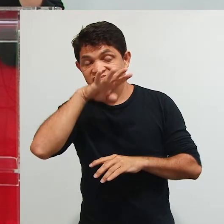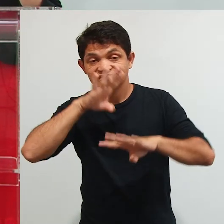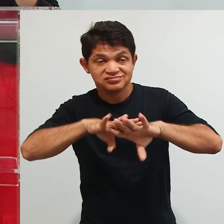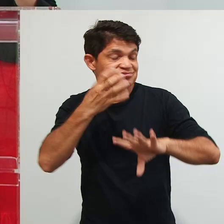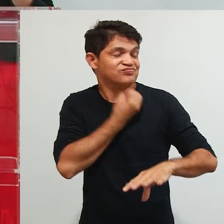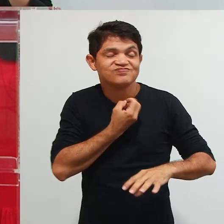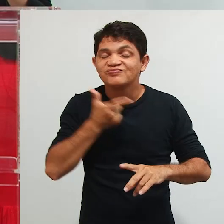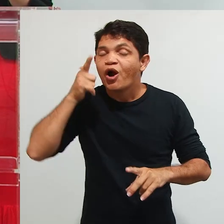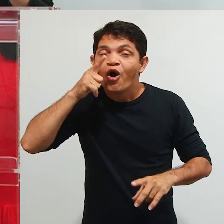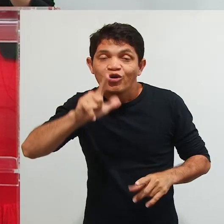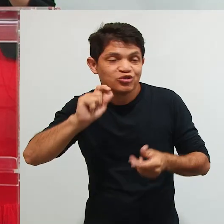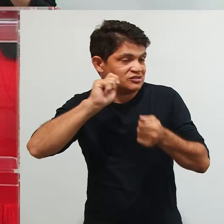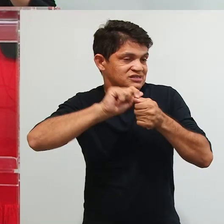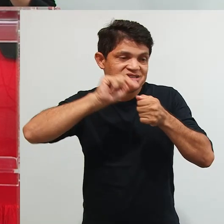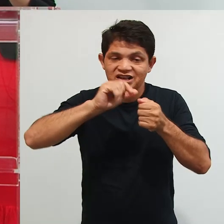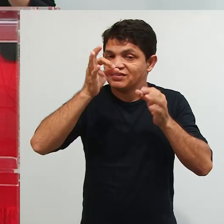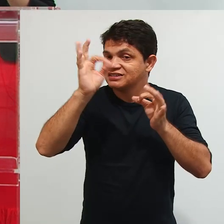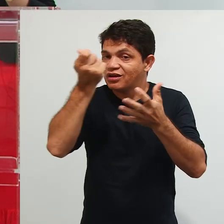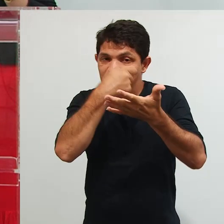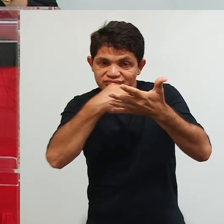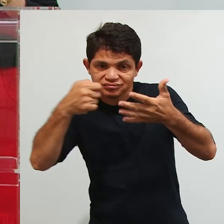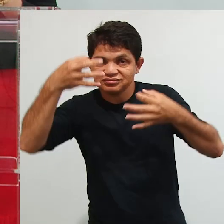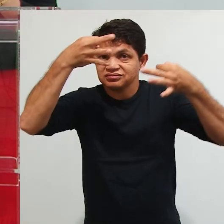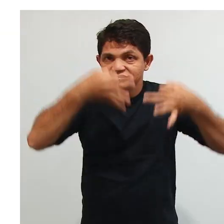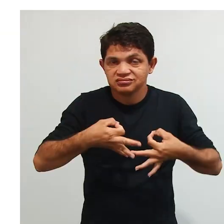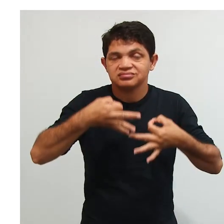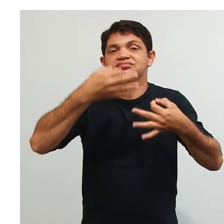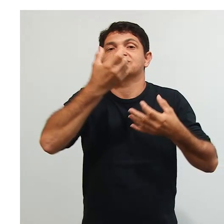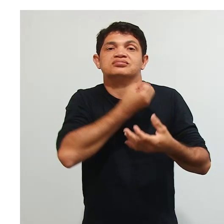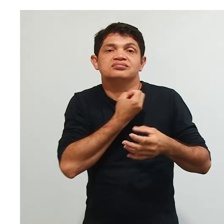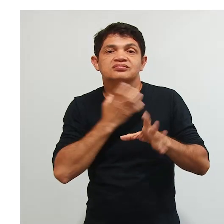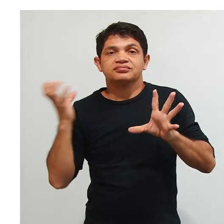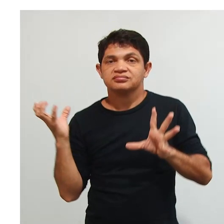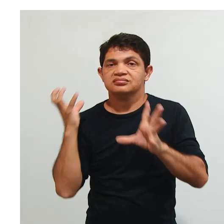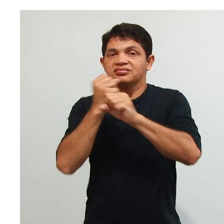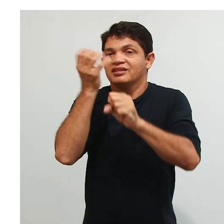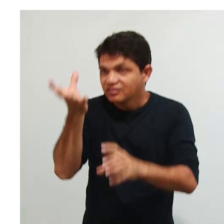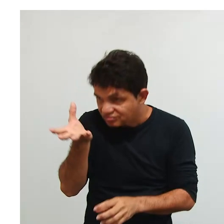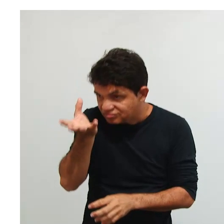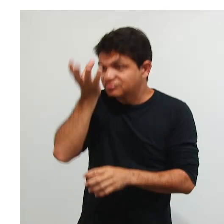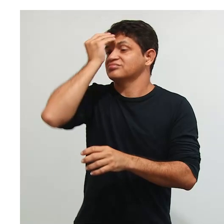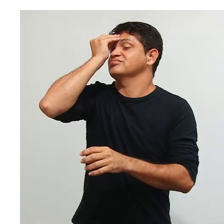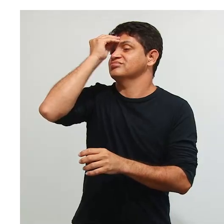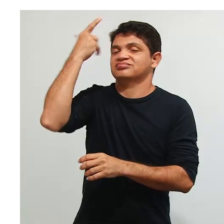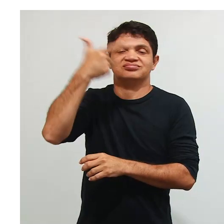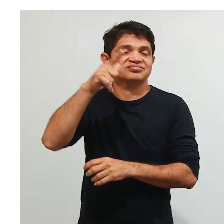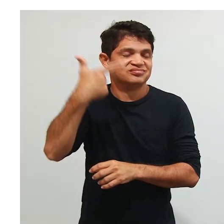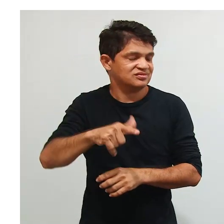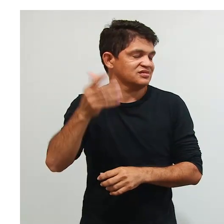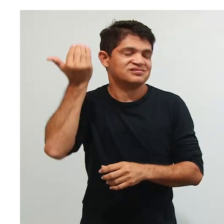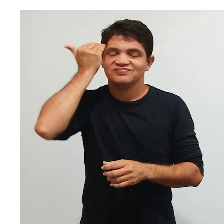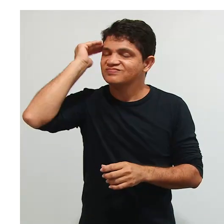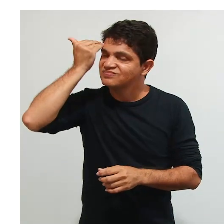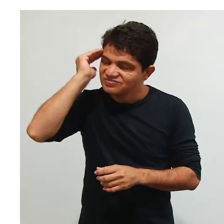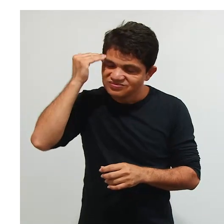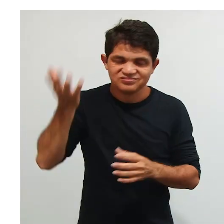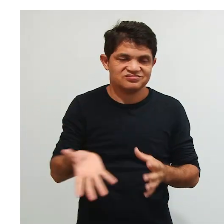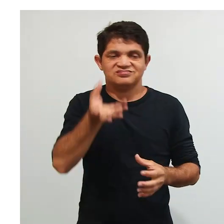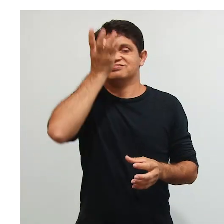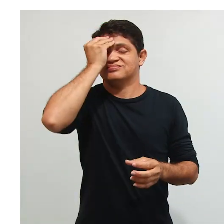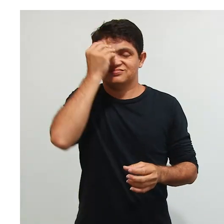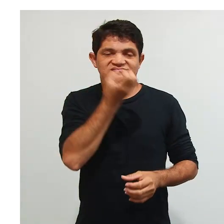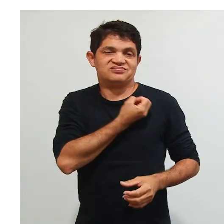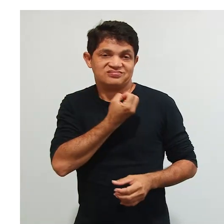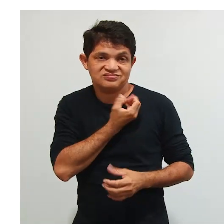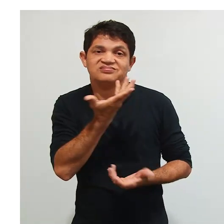essa associação do número, ele não consegue fazer, né? Dificuldade para guardar números na memória, dificuldade para entender